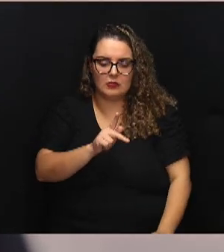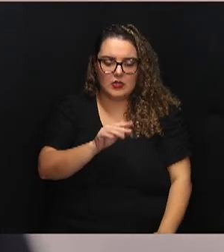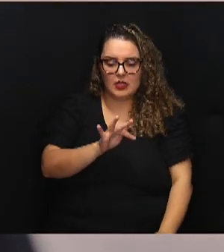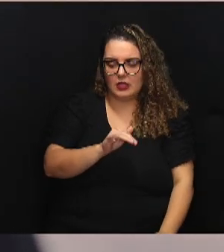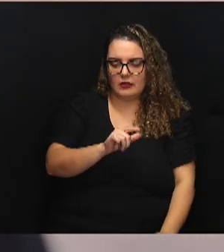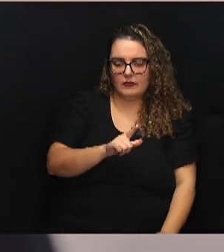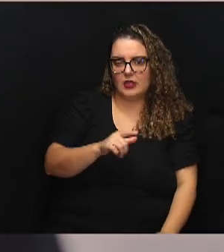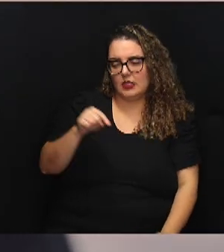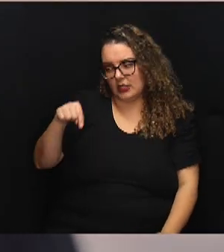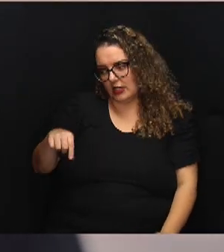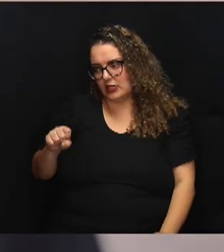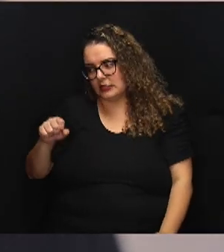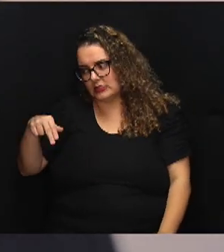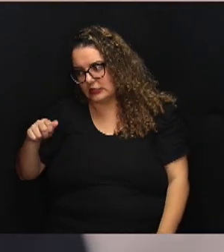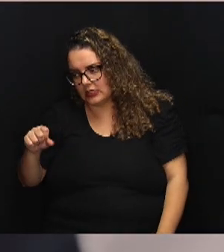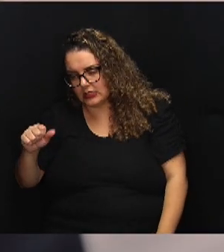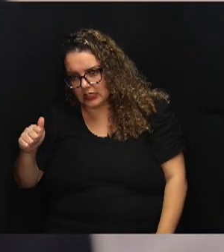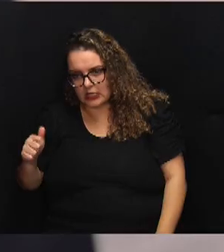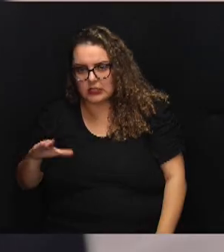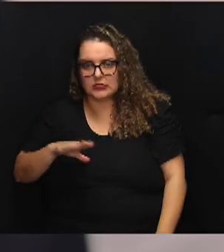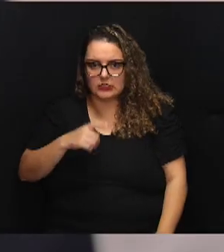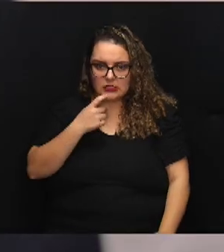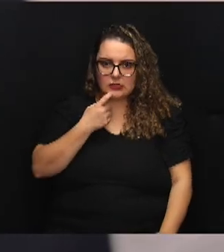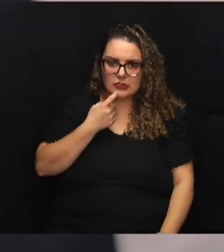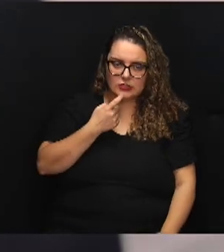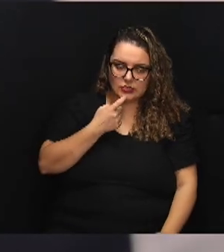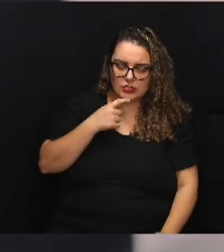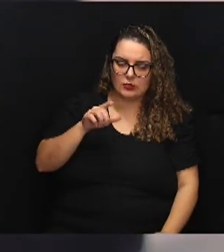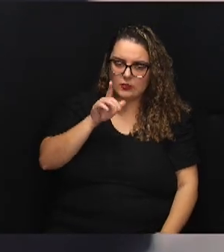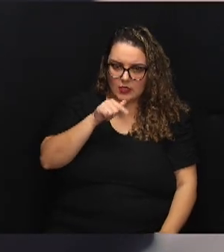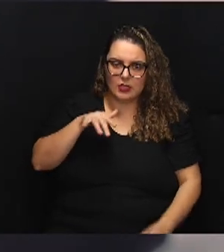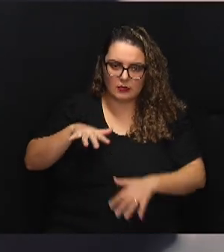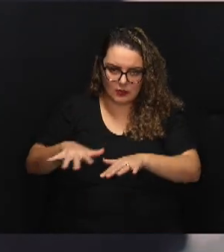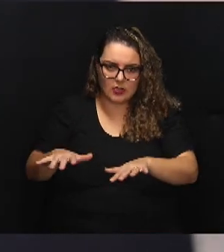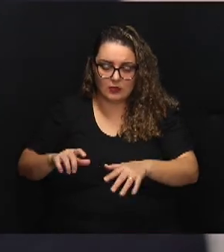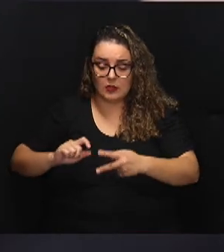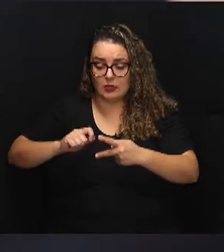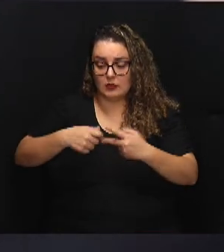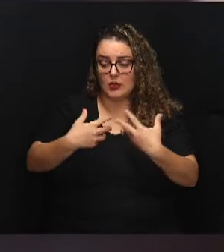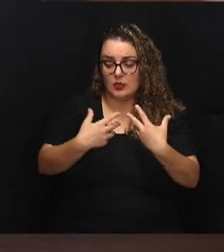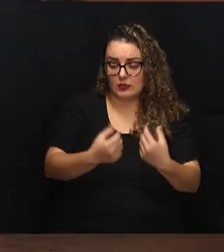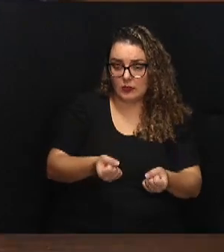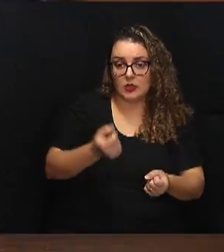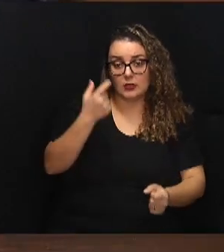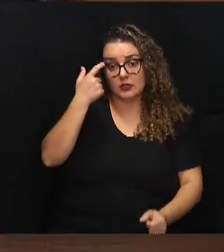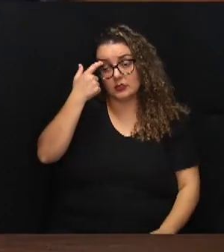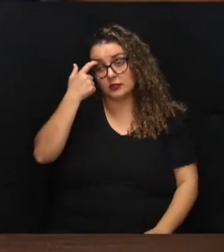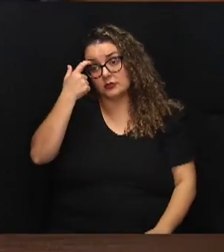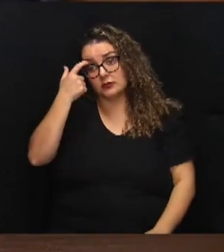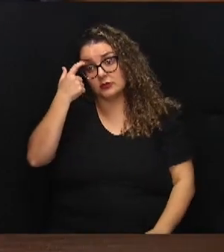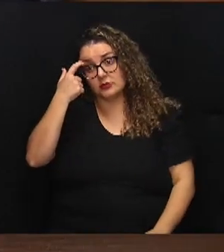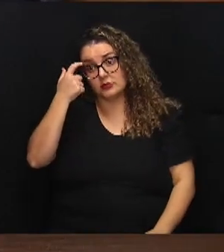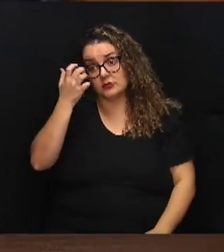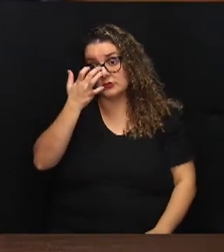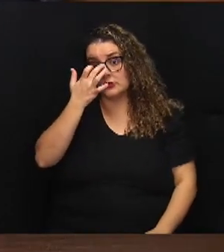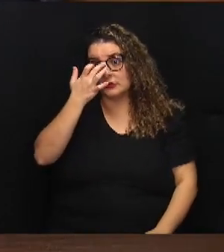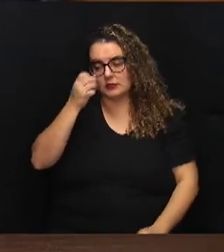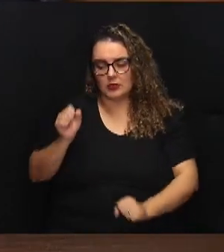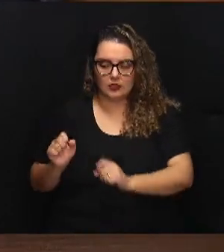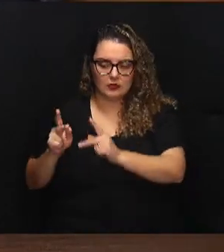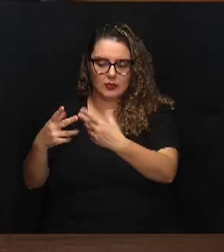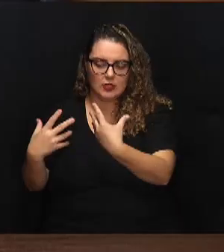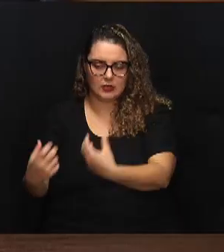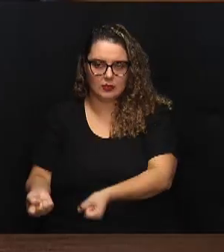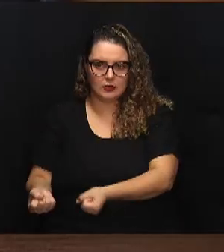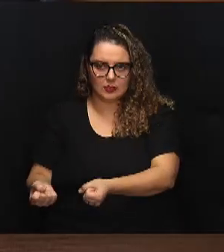aqui falando de Campinas, vai receber uma chave Pix para ele dar o ok, né?